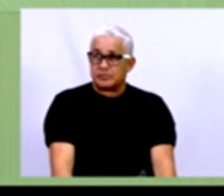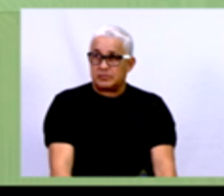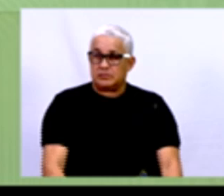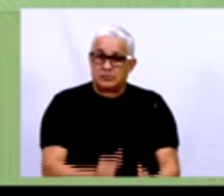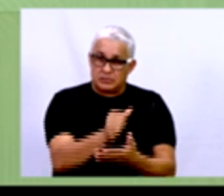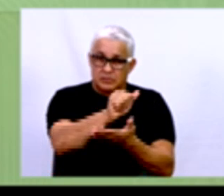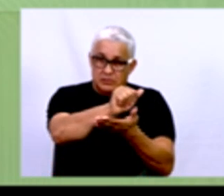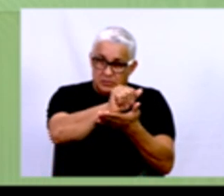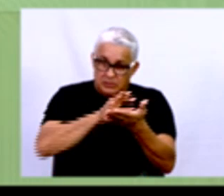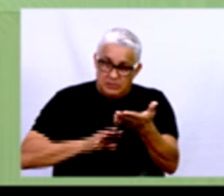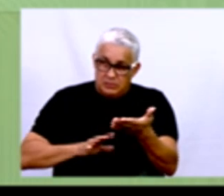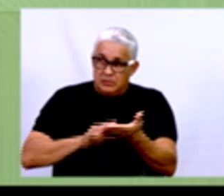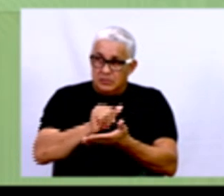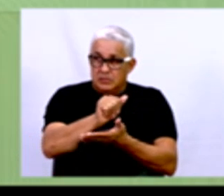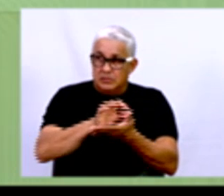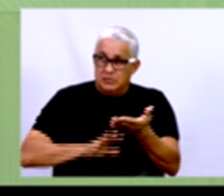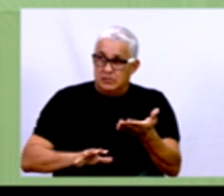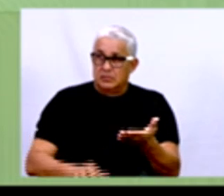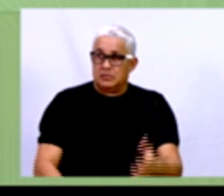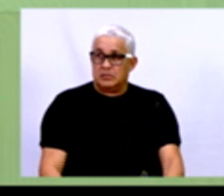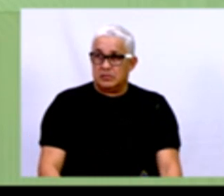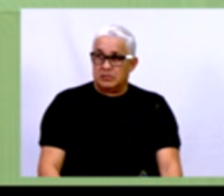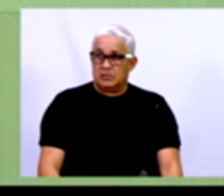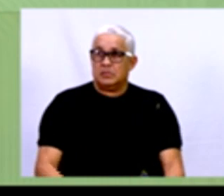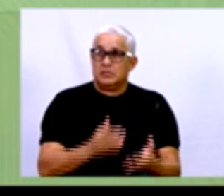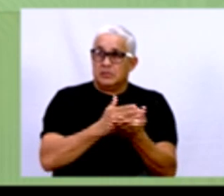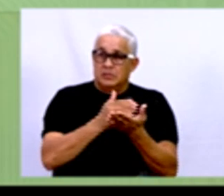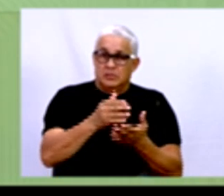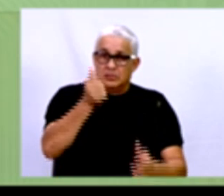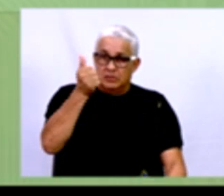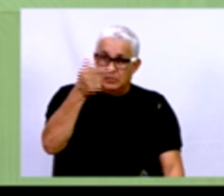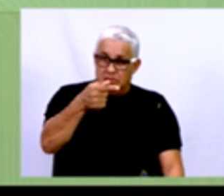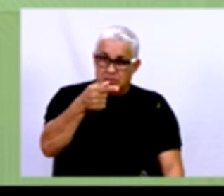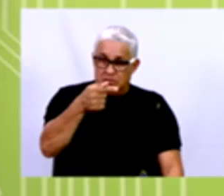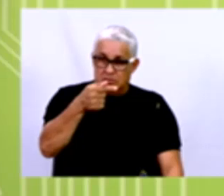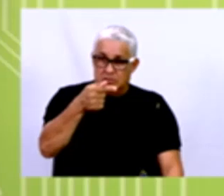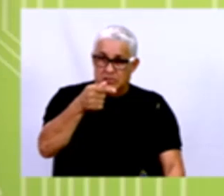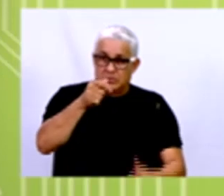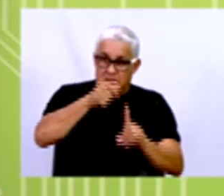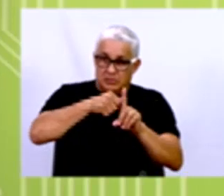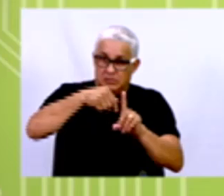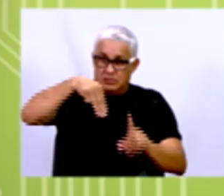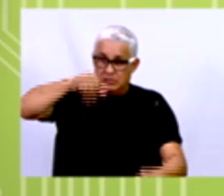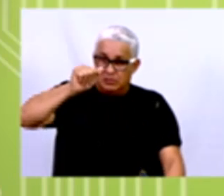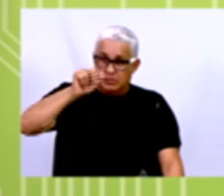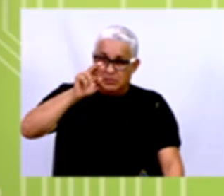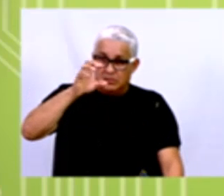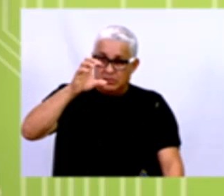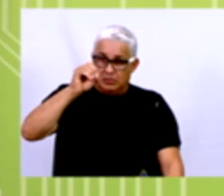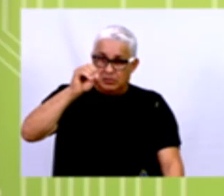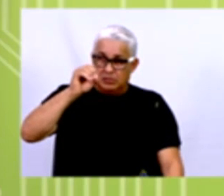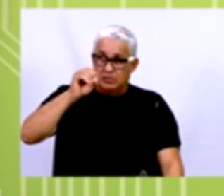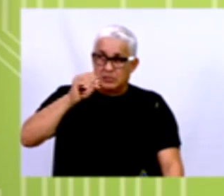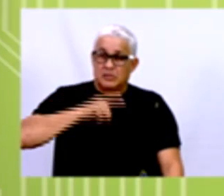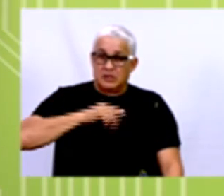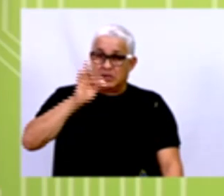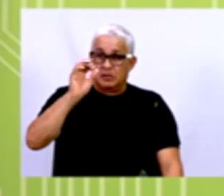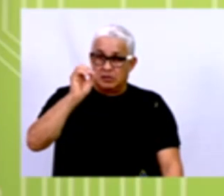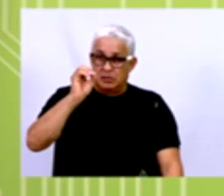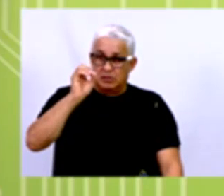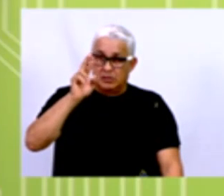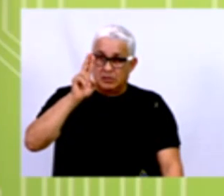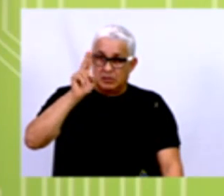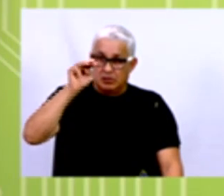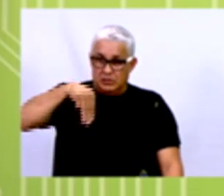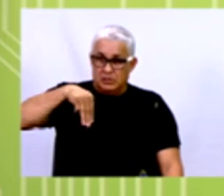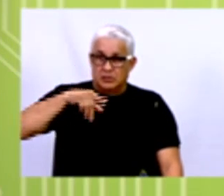próxima atividade, que é a atividade de percurso, que vocês farão, né? Que é um fórum que está lá no nosso ambiente